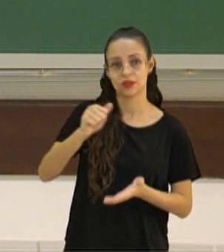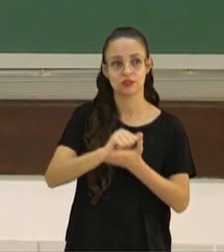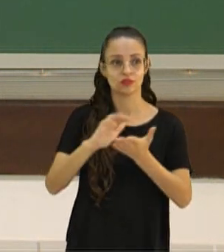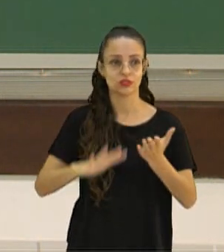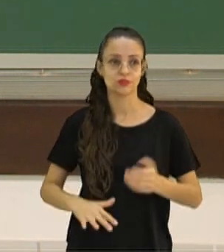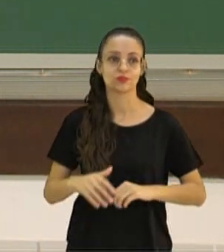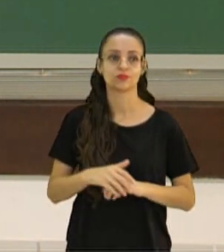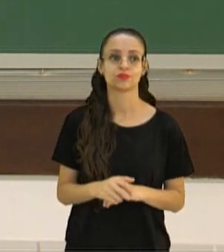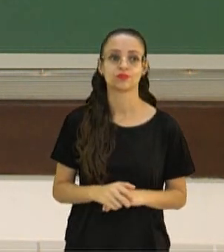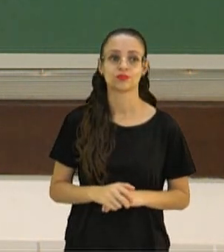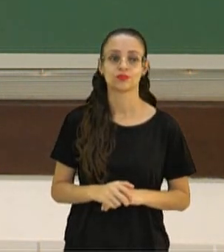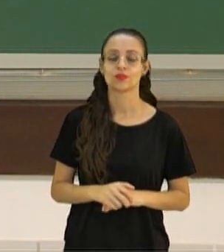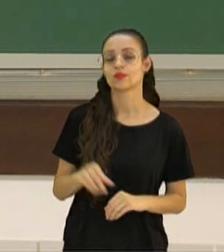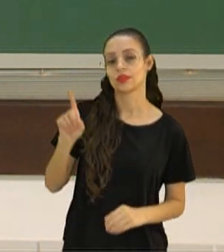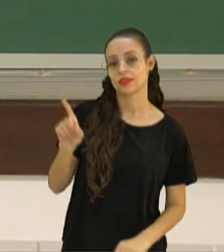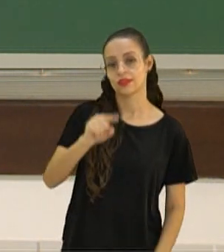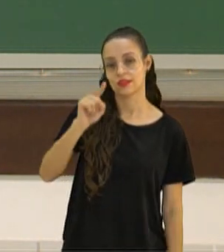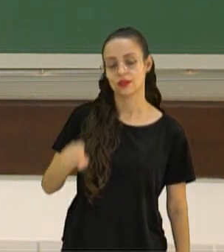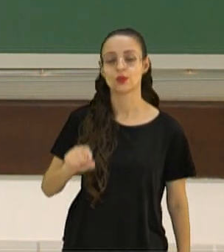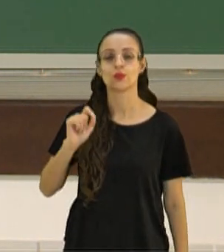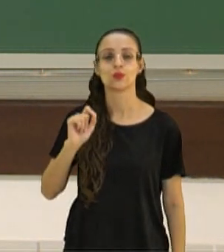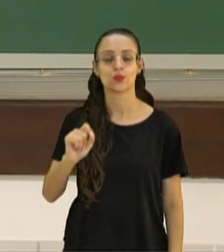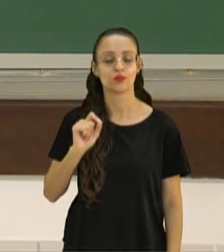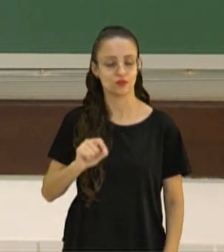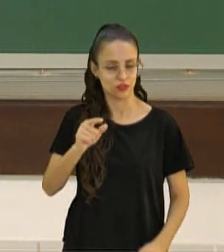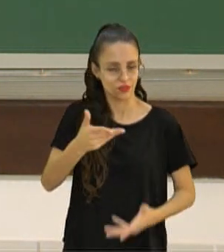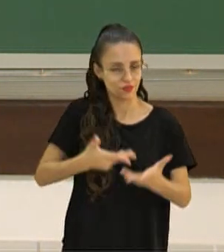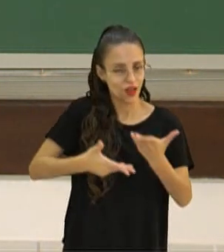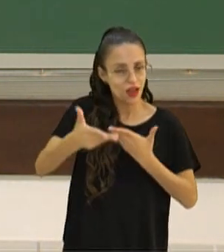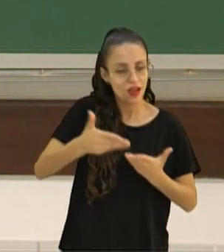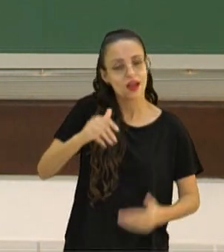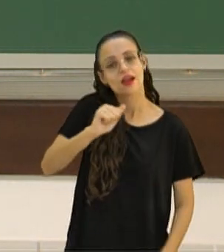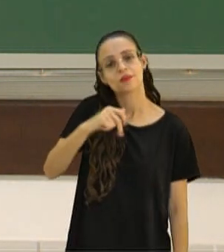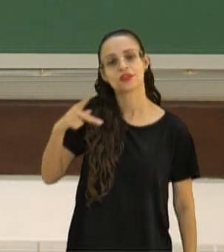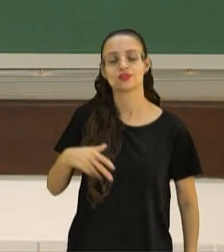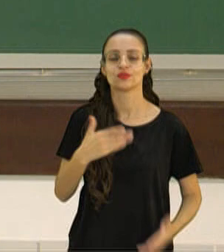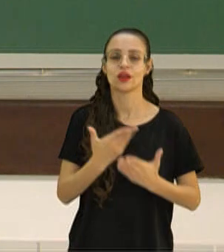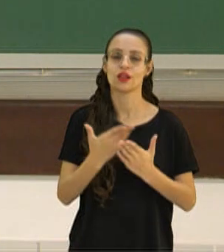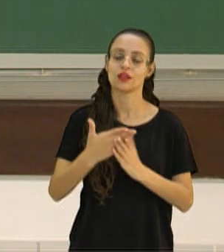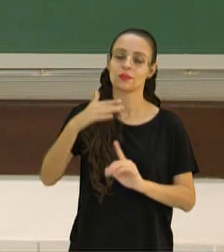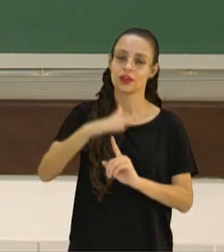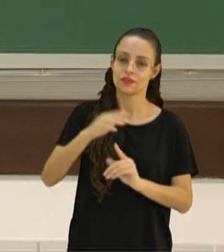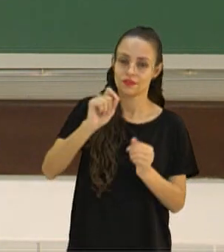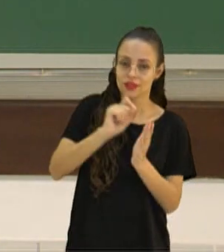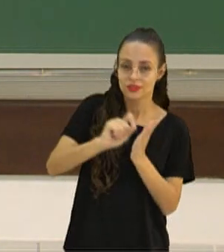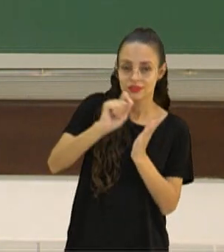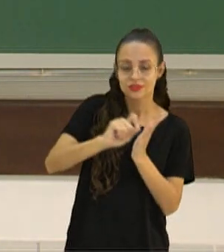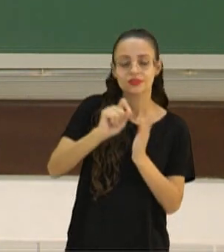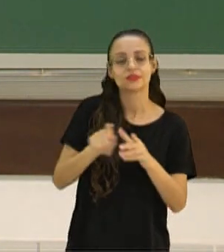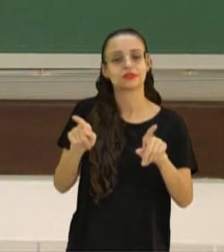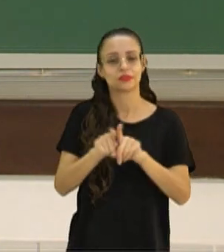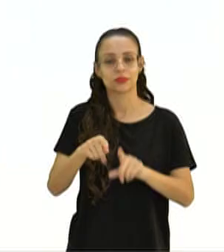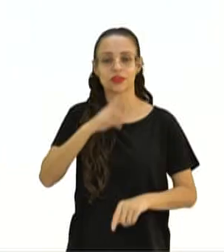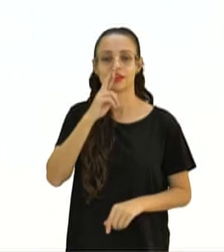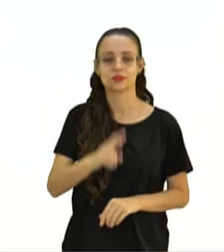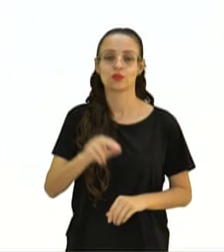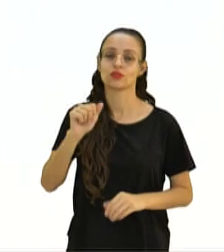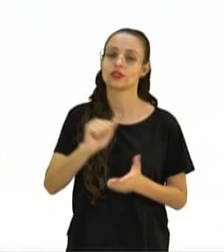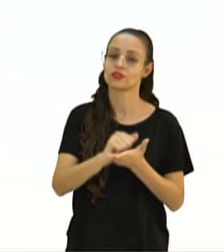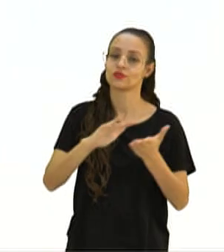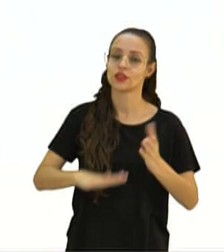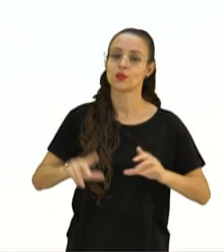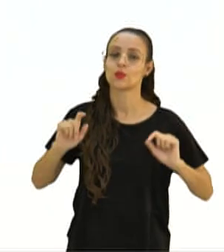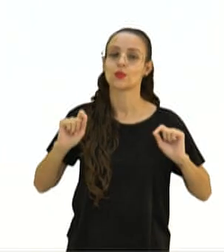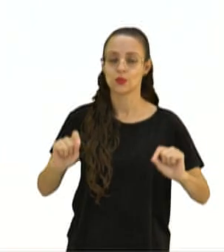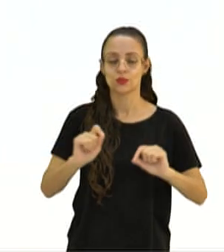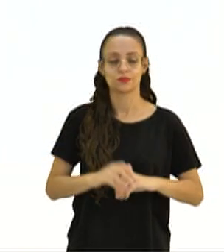exercício, nosso exercício objetivo. Então faz a sua interação no aplicativo Aula Paraná, faz as suas anotações no caderno e responde o exercício que fala